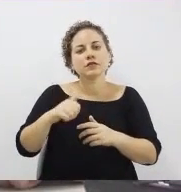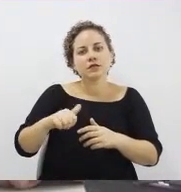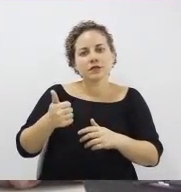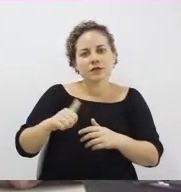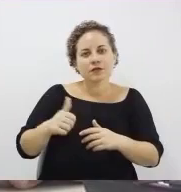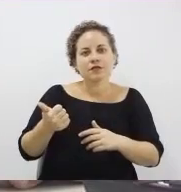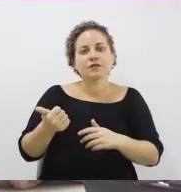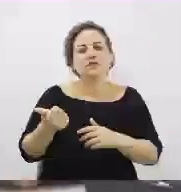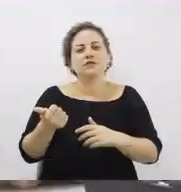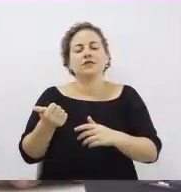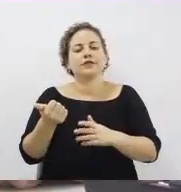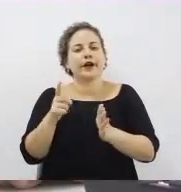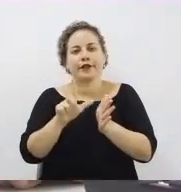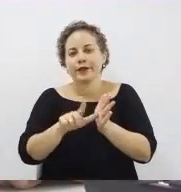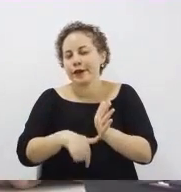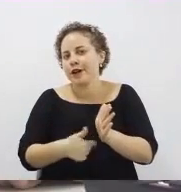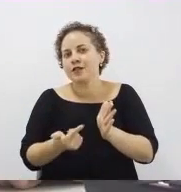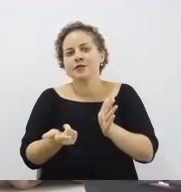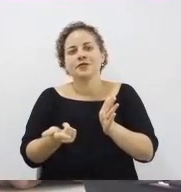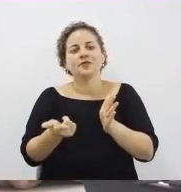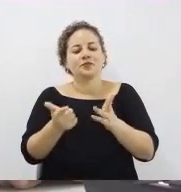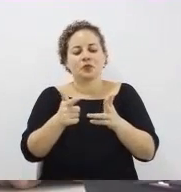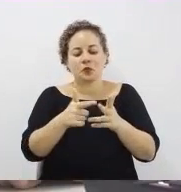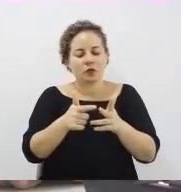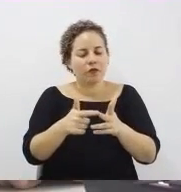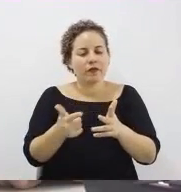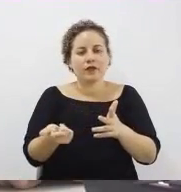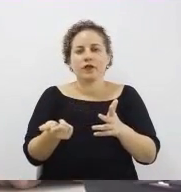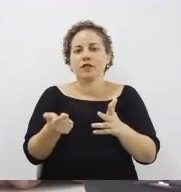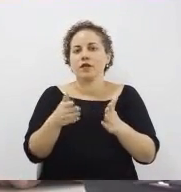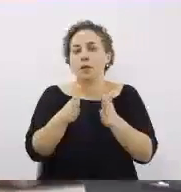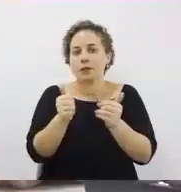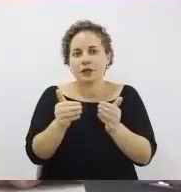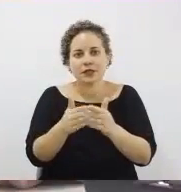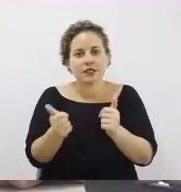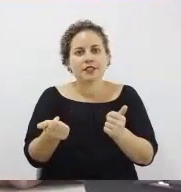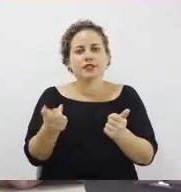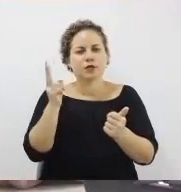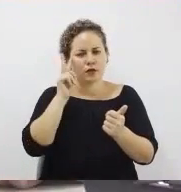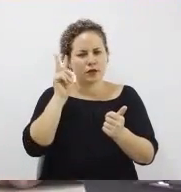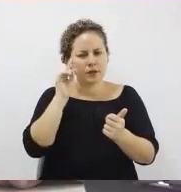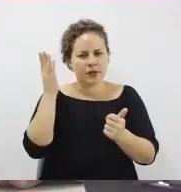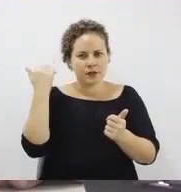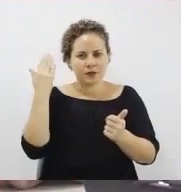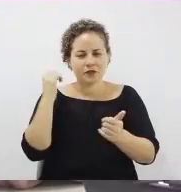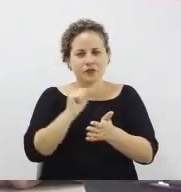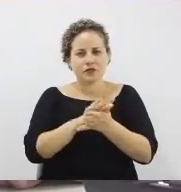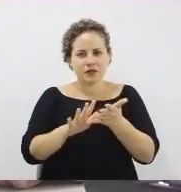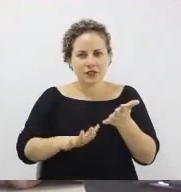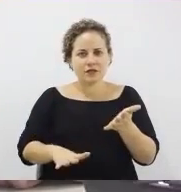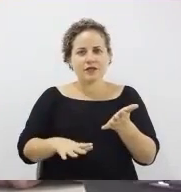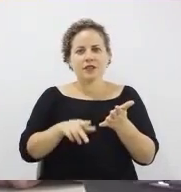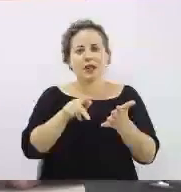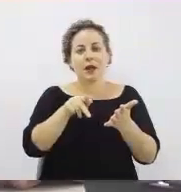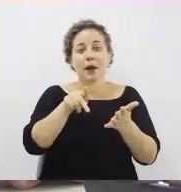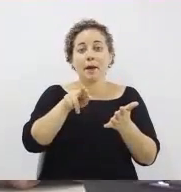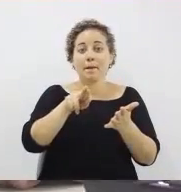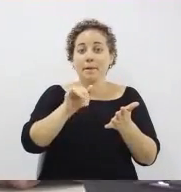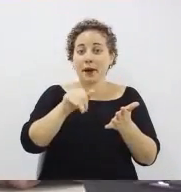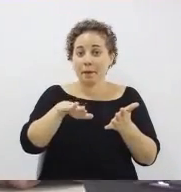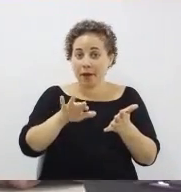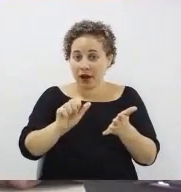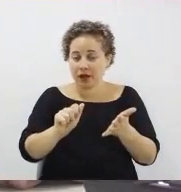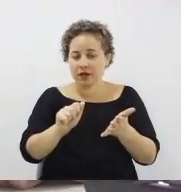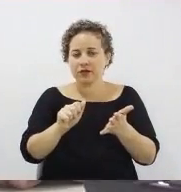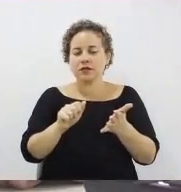no trato de atrasos, elementos do ciclo de pedido. Lembram-se daquela atividade primária, processamento de